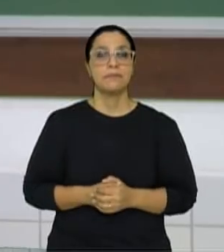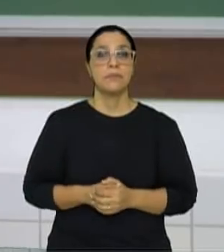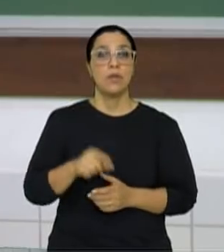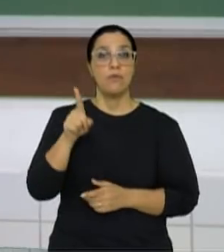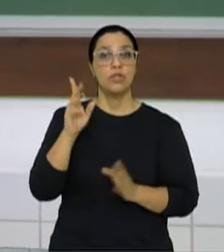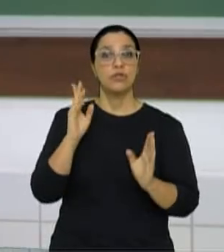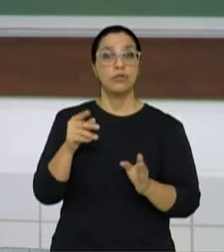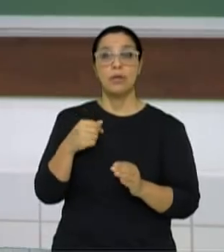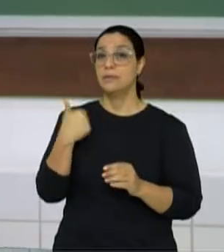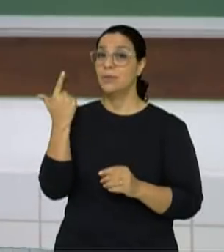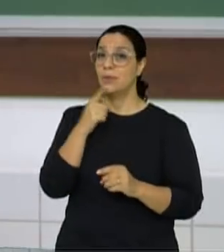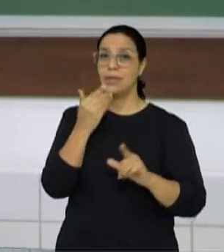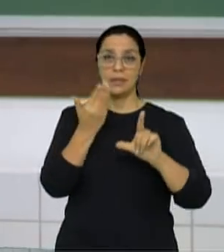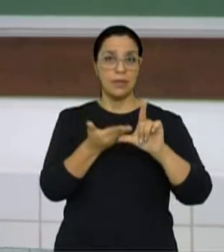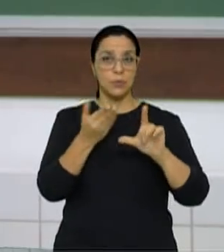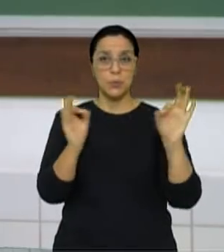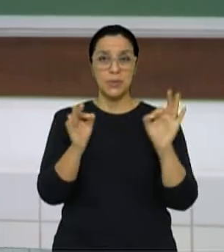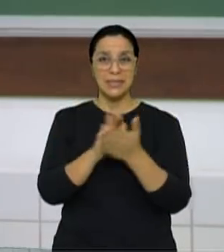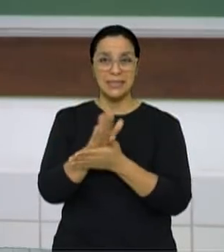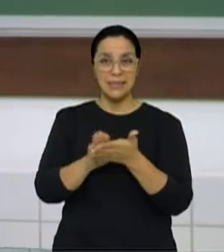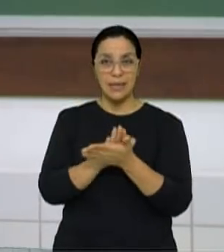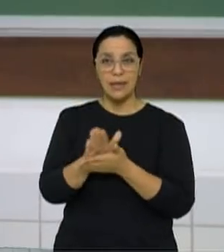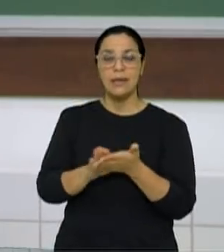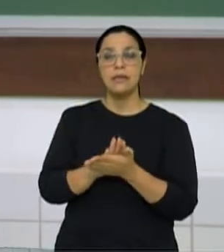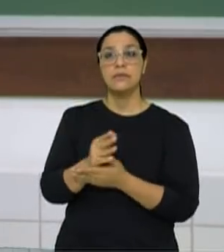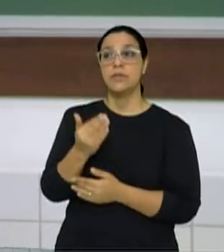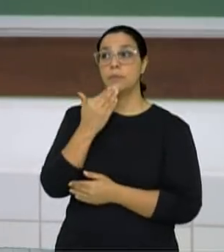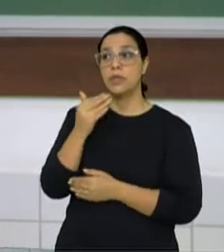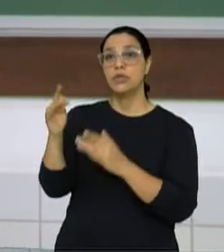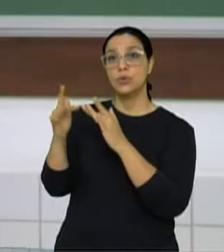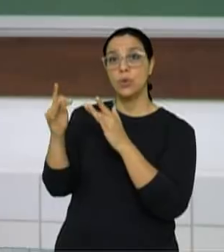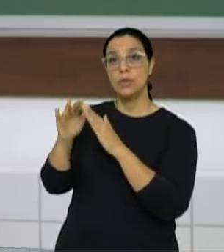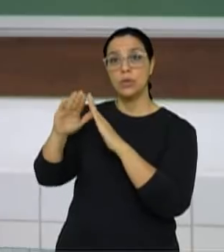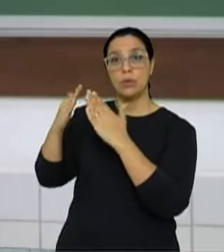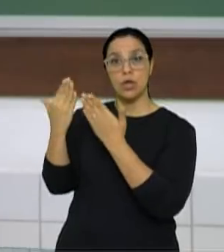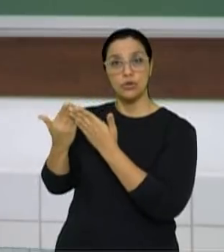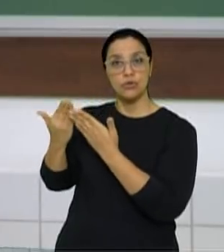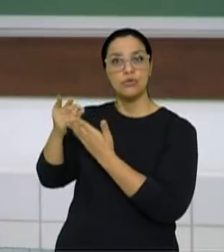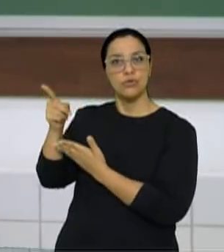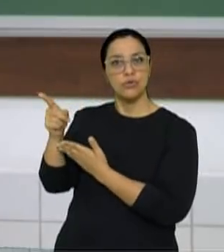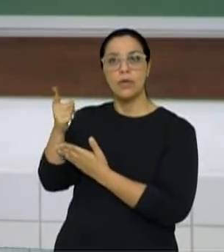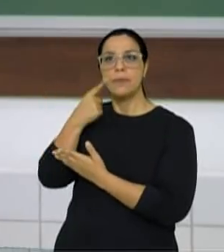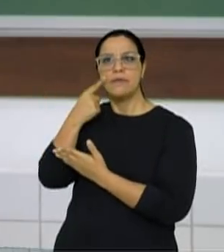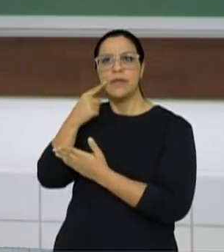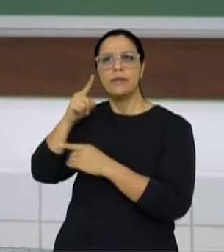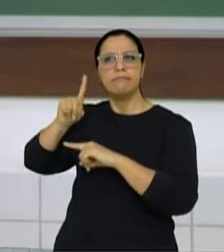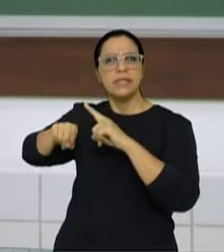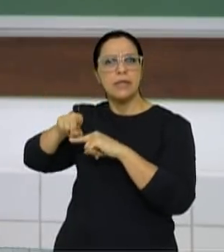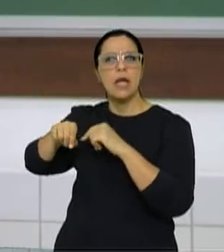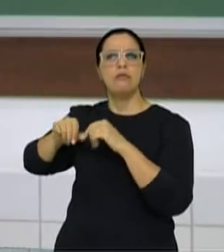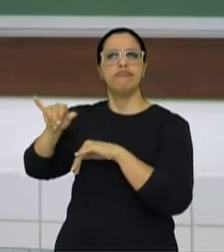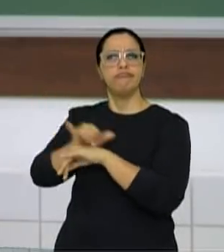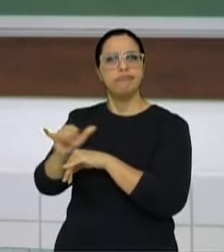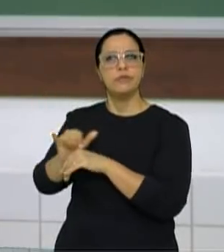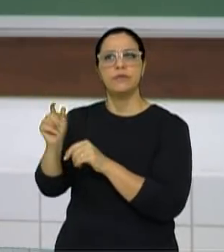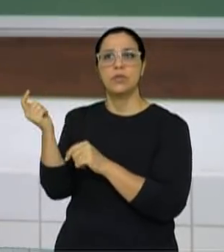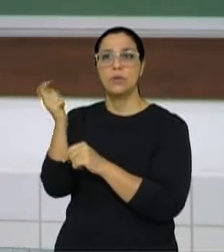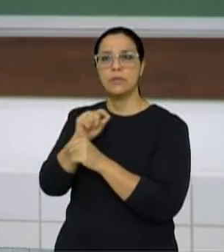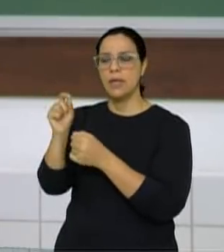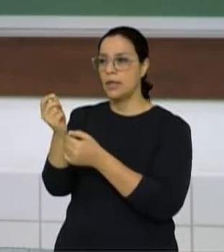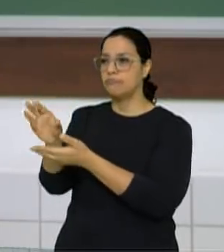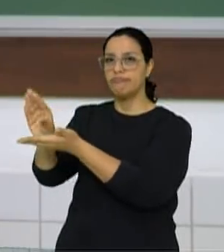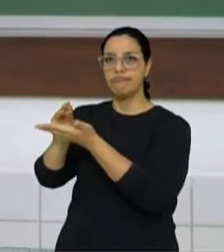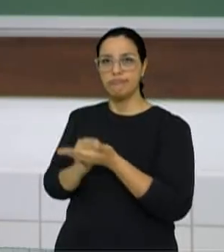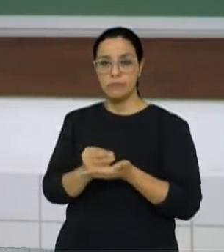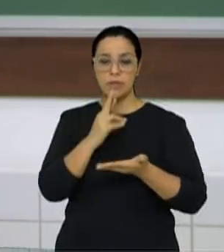você que já não tem acesso ao Classroom, então eu sugiro que você entre em contato com a sua escola, para verificar qual é a